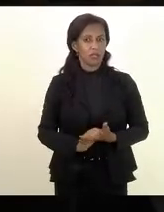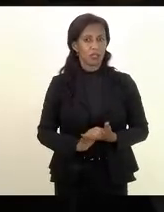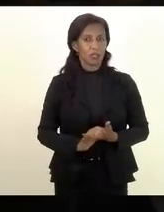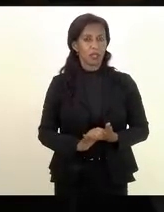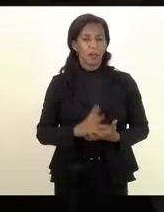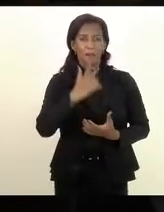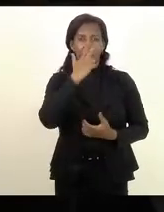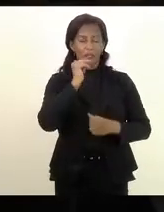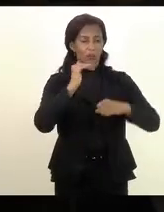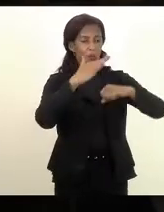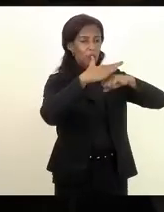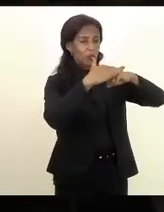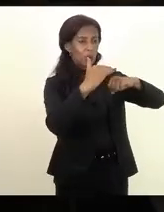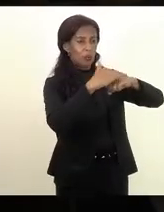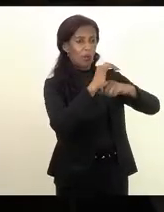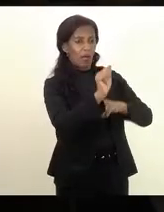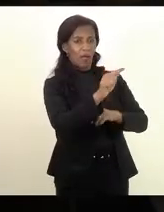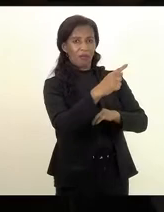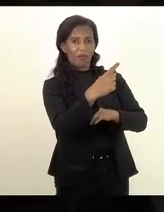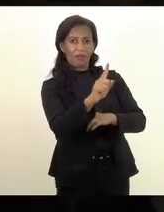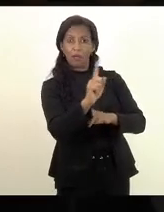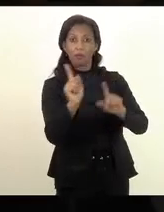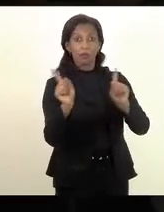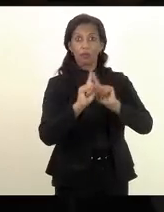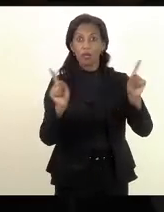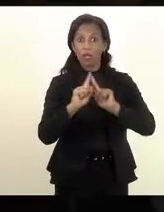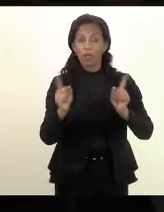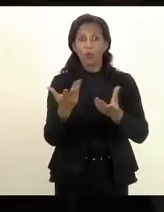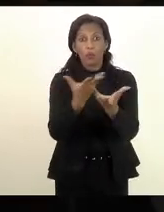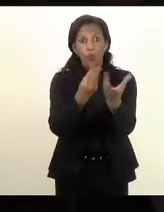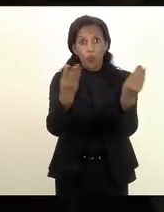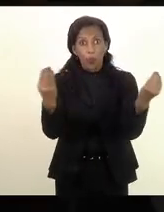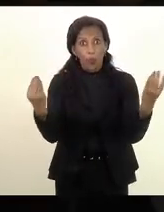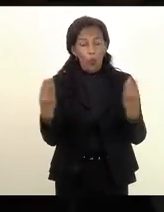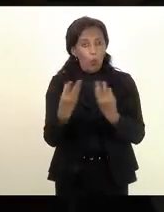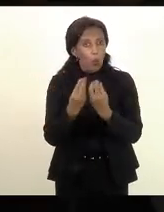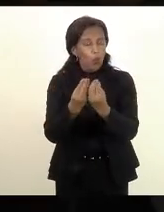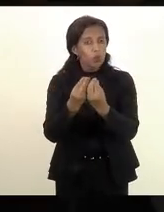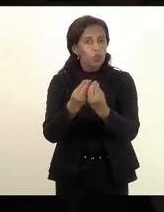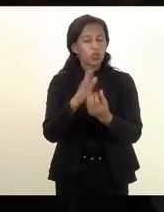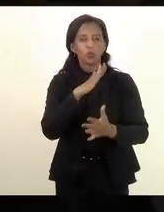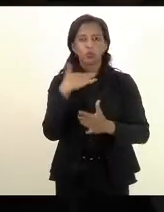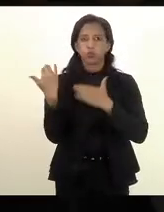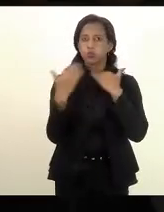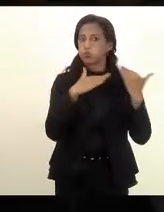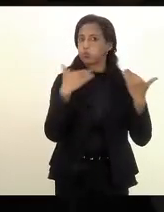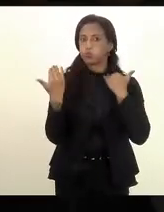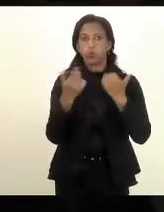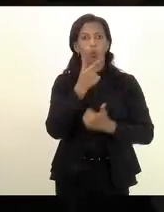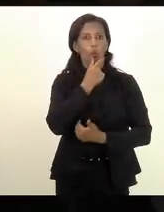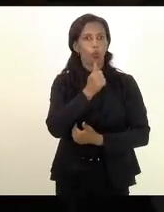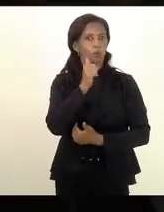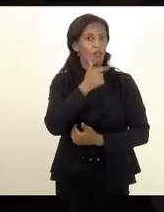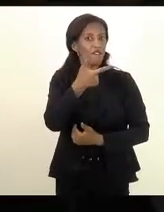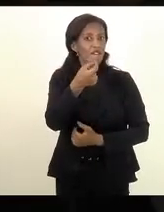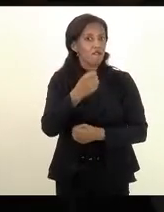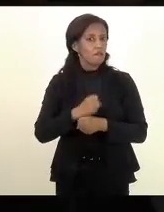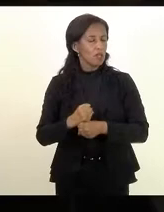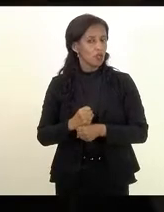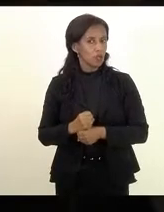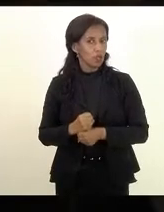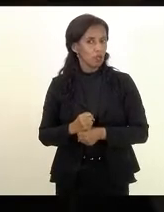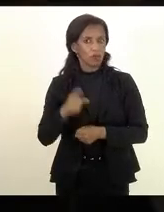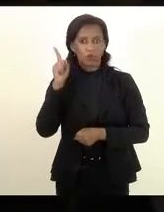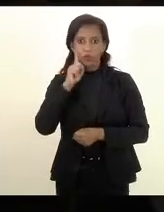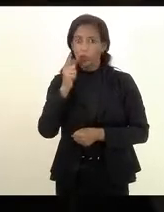bálsamo para afegãos e afegãs não repito aqui foram centenas de milhares de mortes de afegãos e afegãs ao longo de 20 anos os Estados Unidos